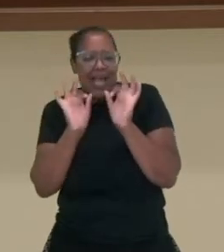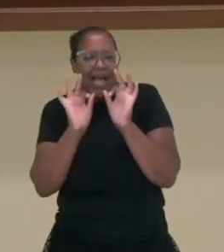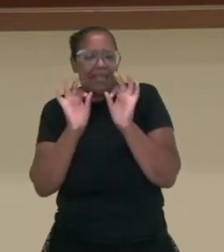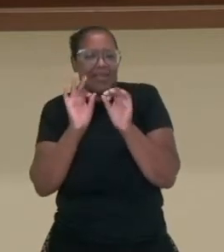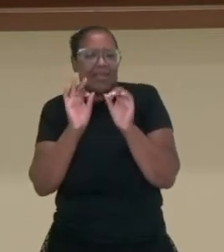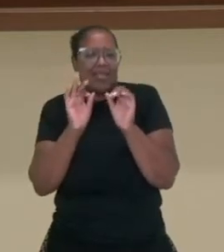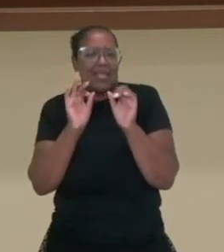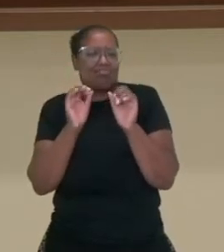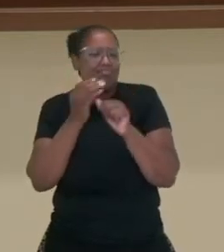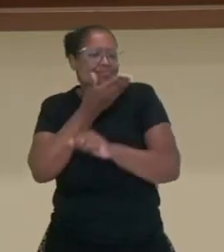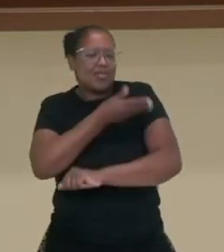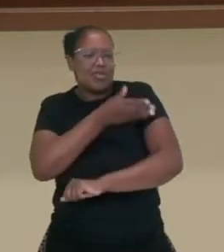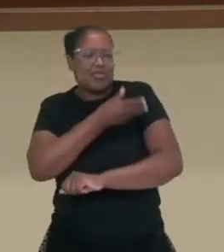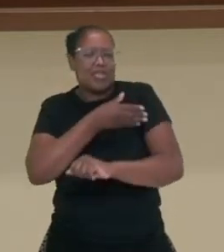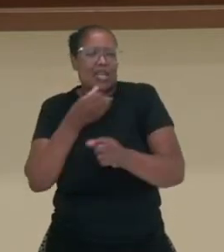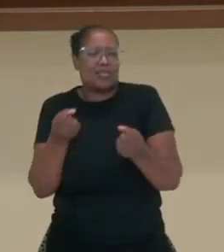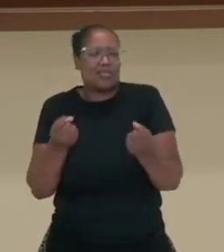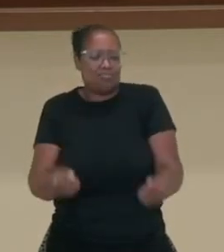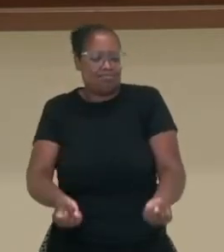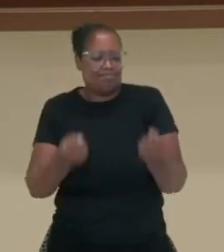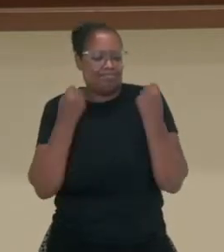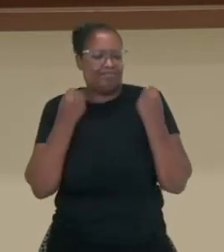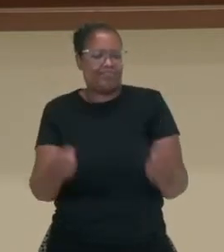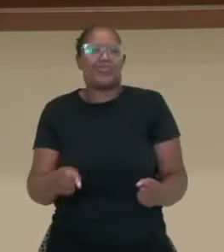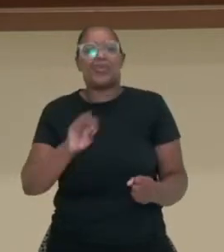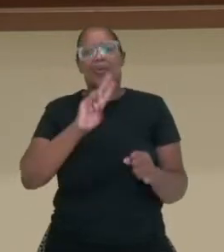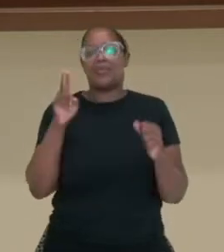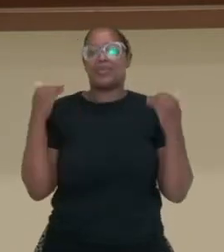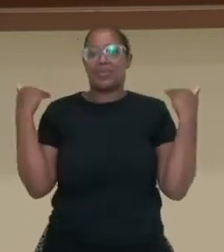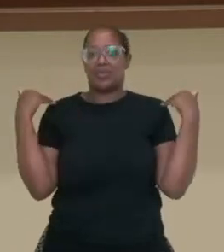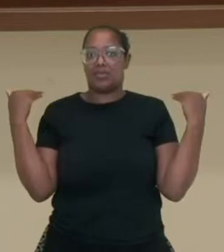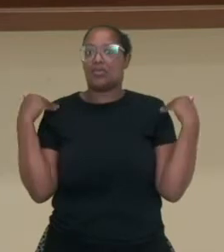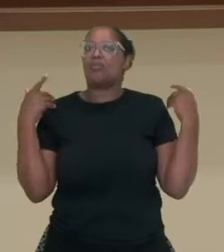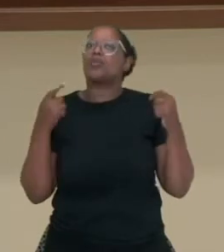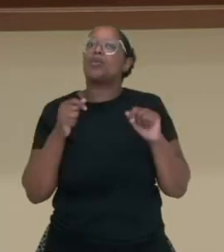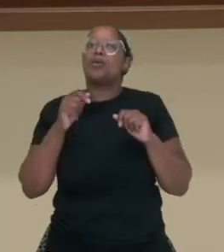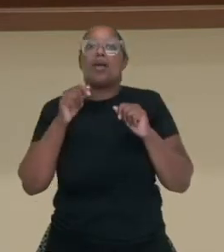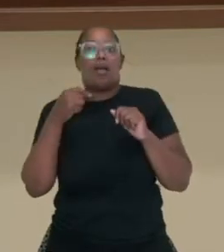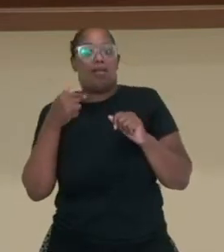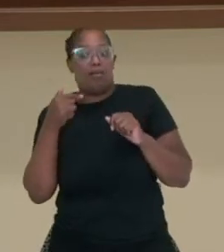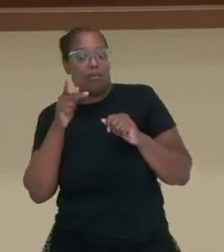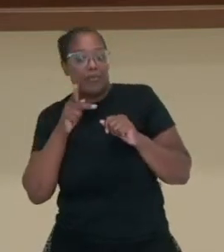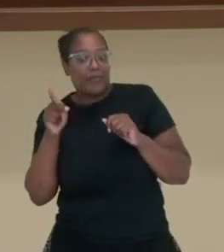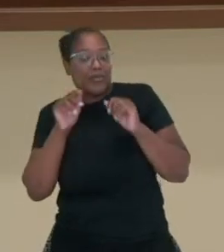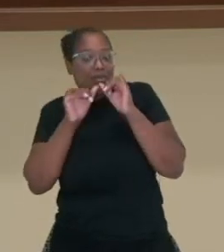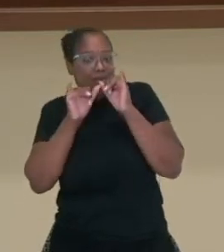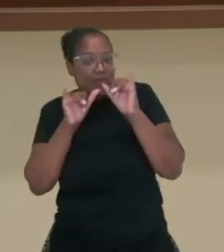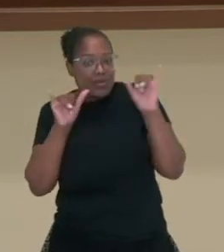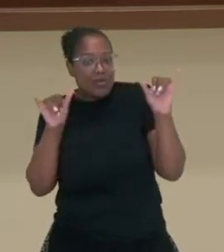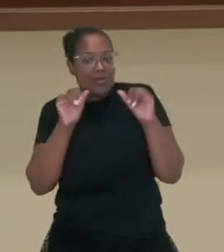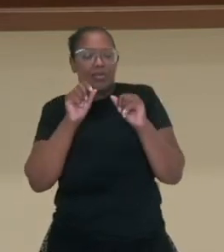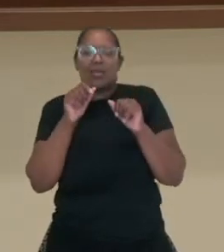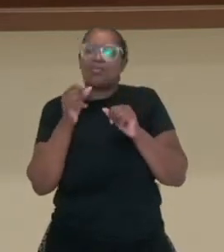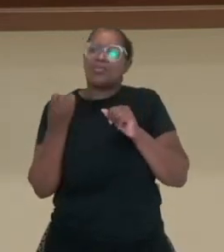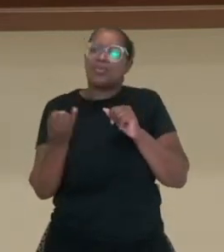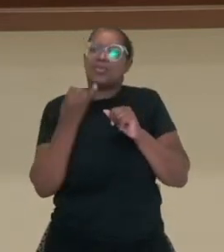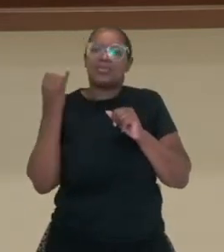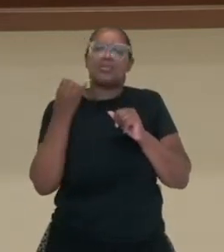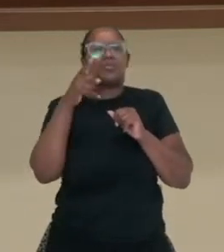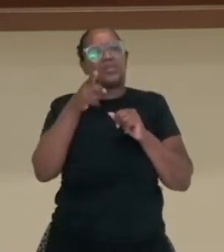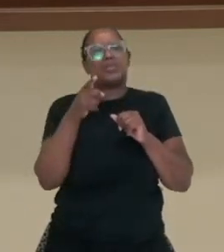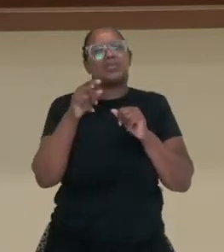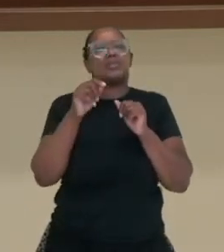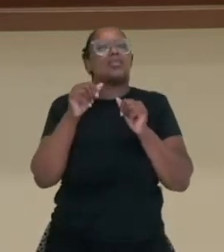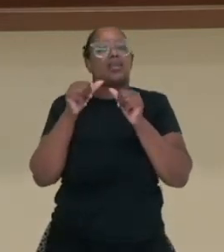um pouco o seu uso do smartphone, regule um pouquinho o número de horas diárias e dedique